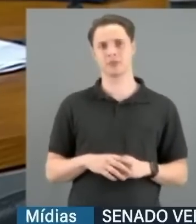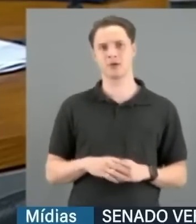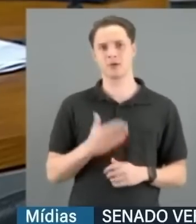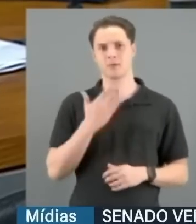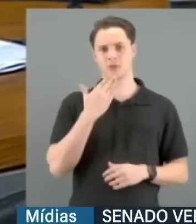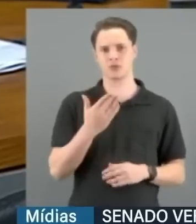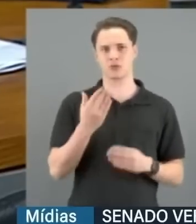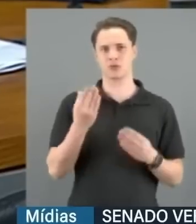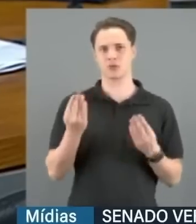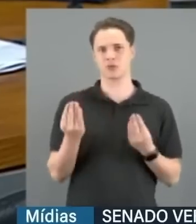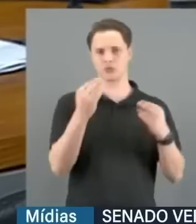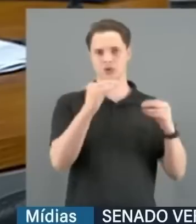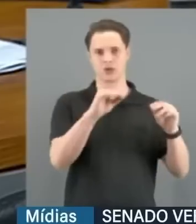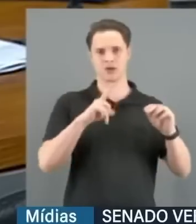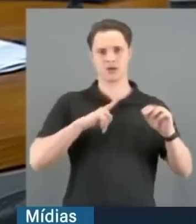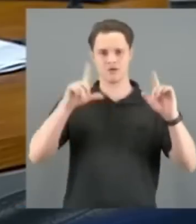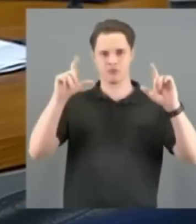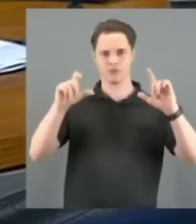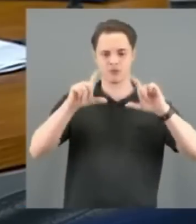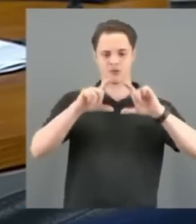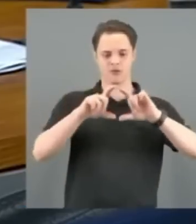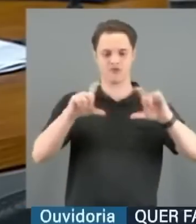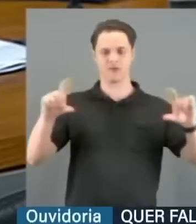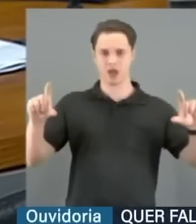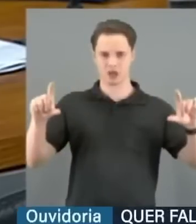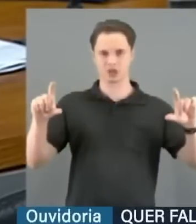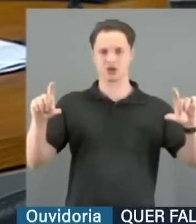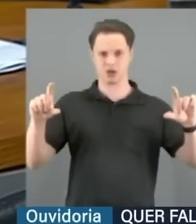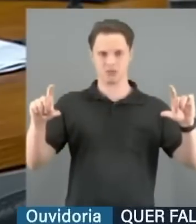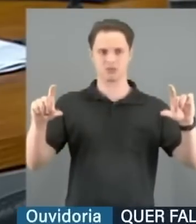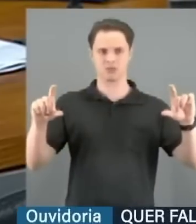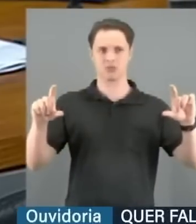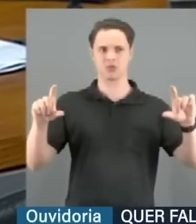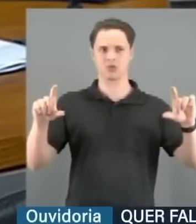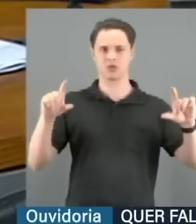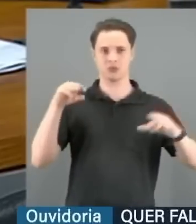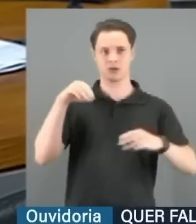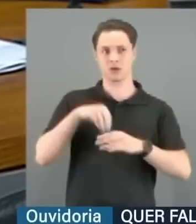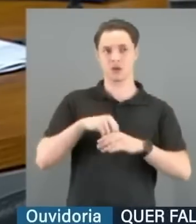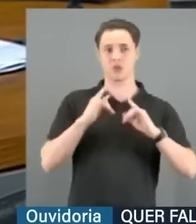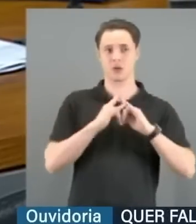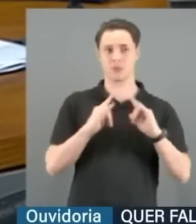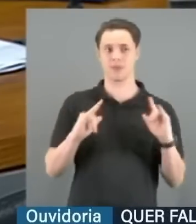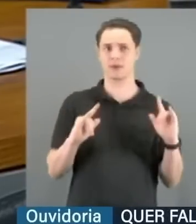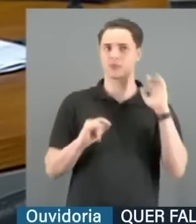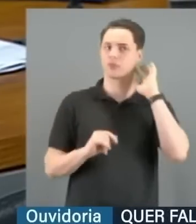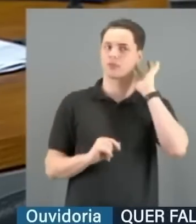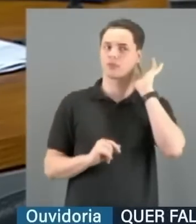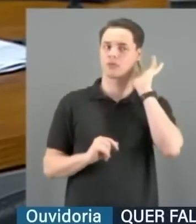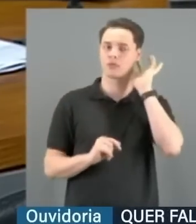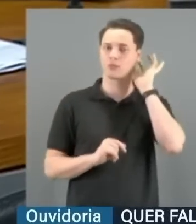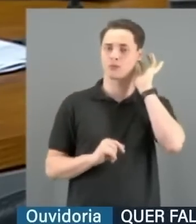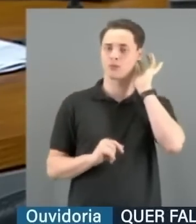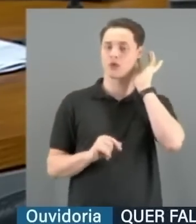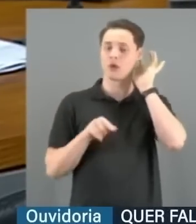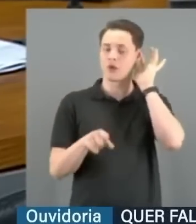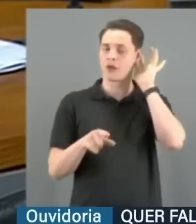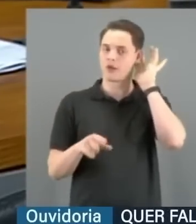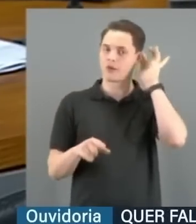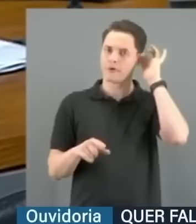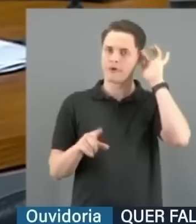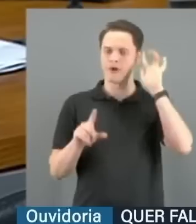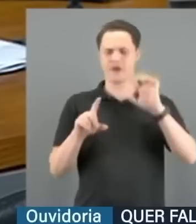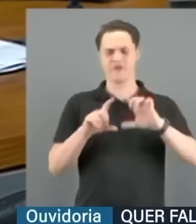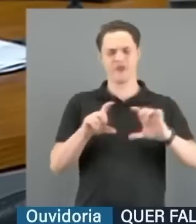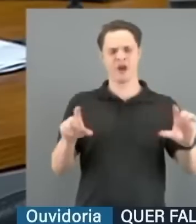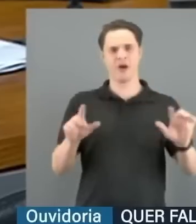uma faixa que está lá, uma foto de uma faixa que está lá no acampamento, por favor. Essa faixa é uma faixa simples,